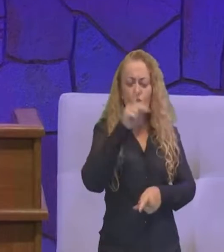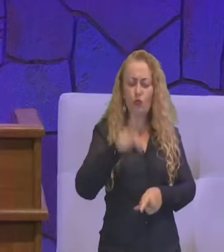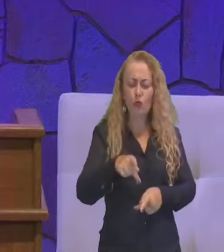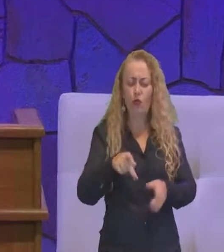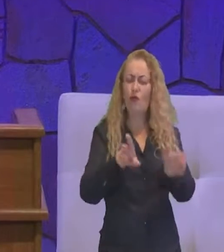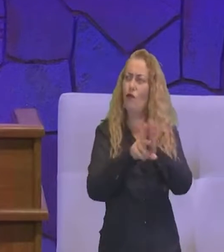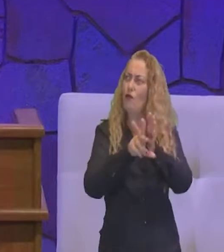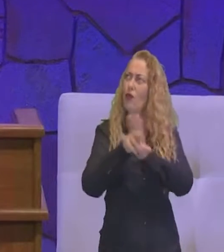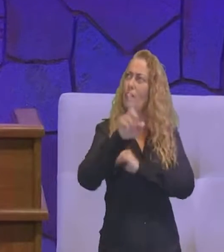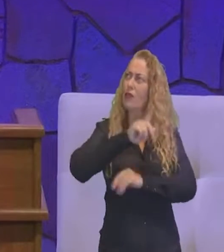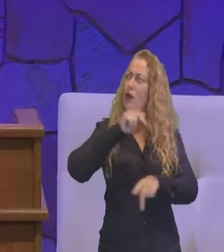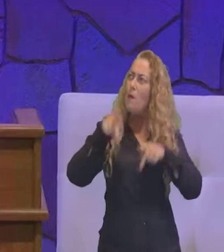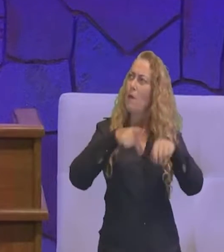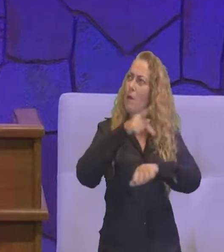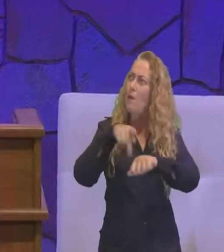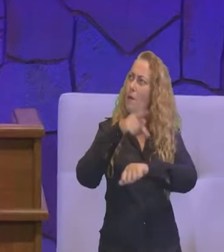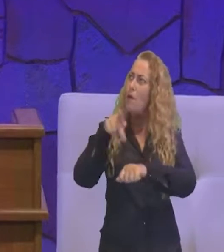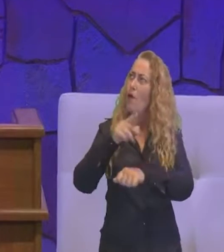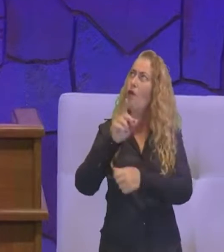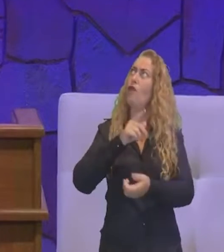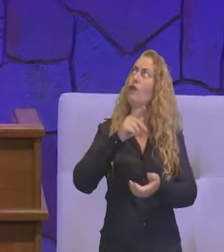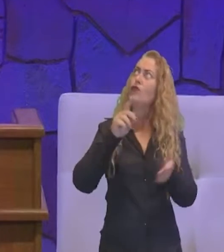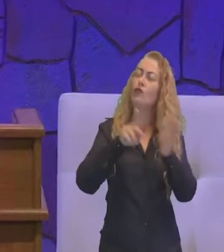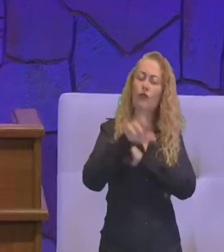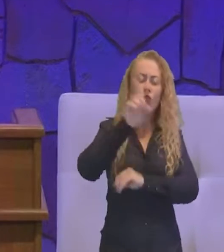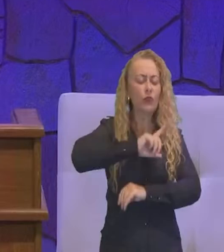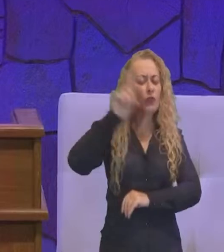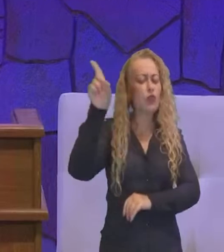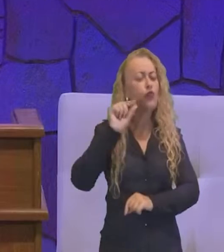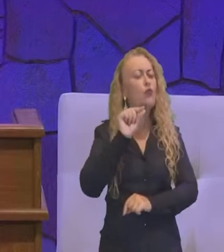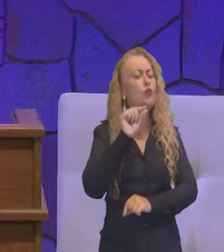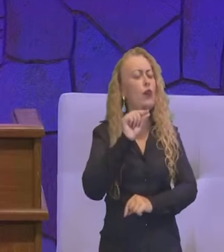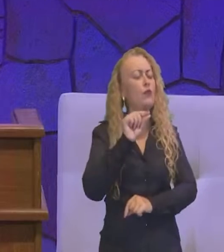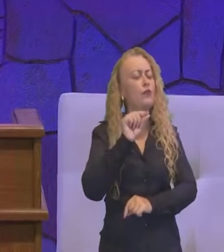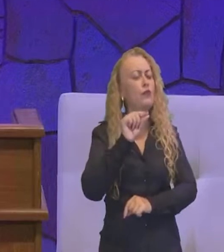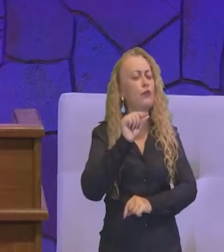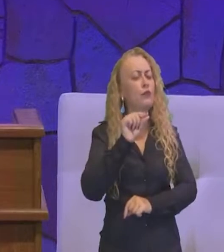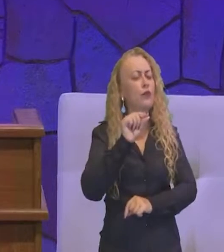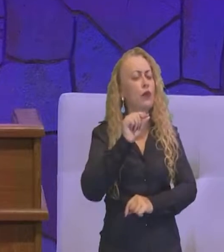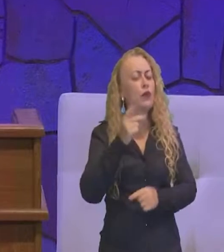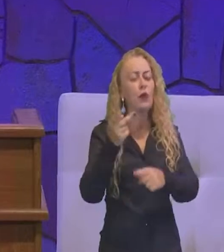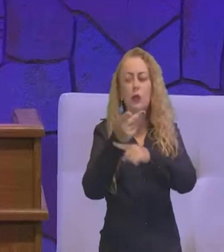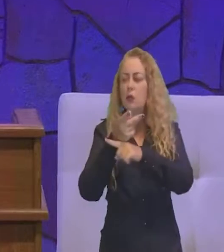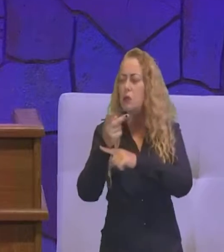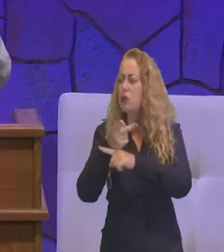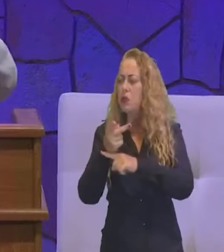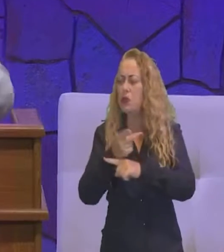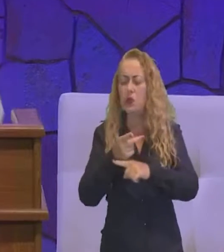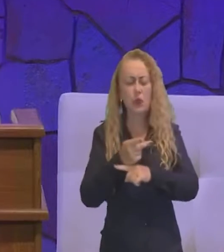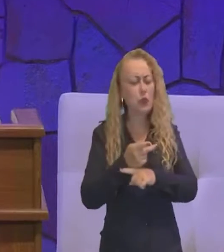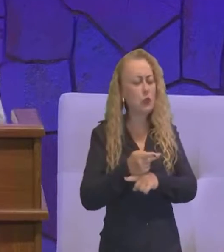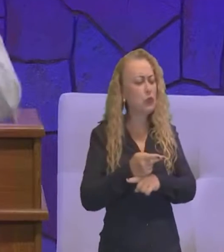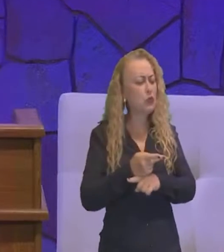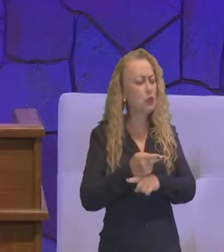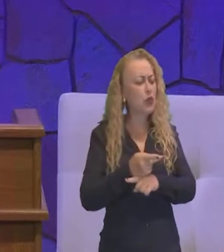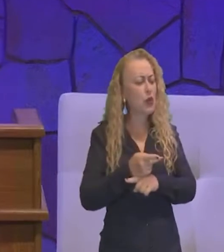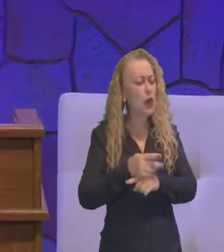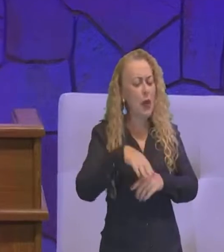muitas vezes nós não sabemos que o cometemos, é porque somos tantas vezes tão ativos na